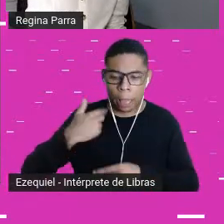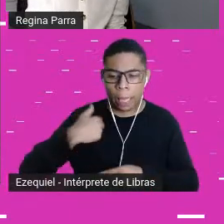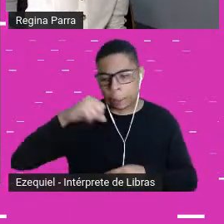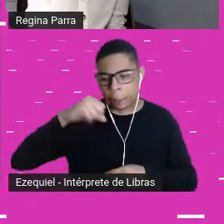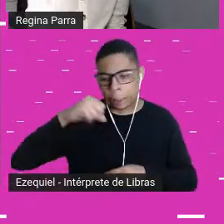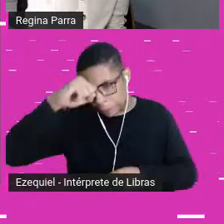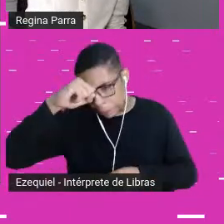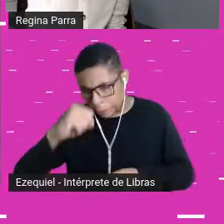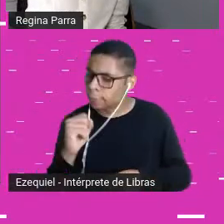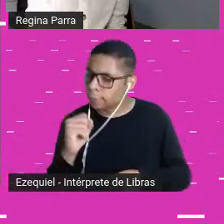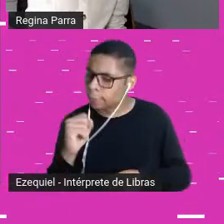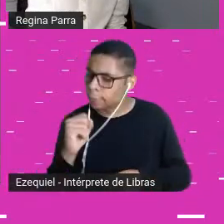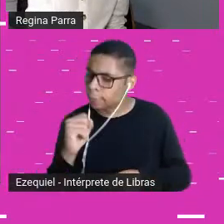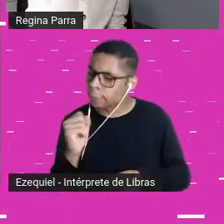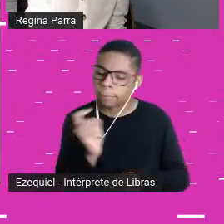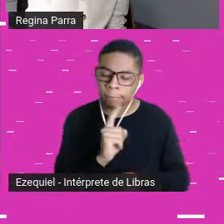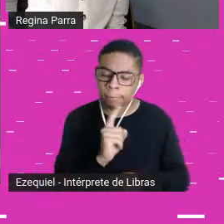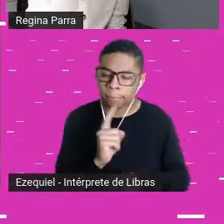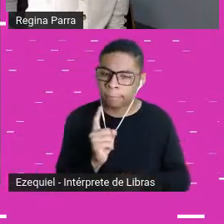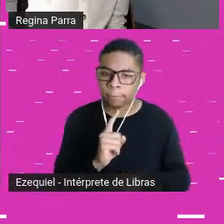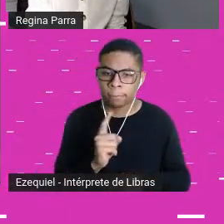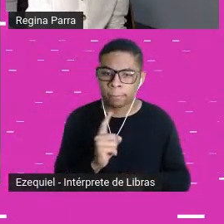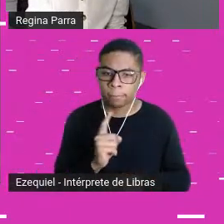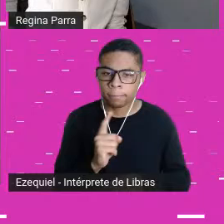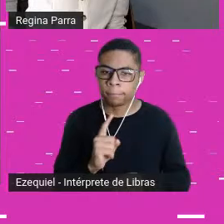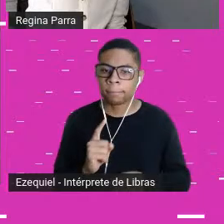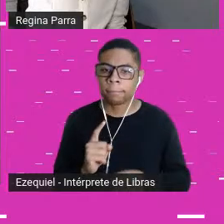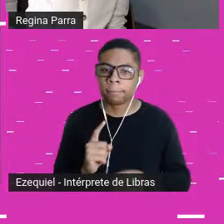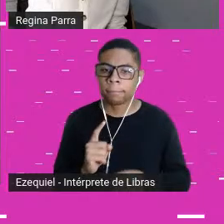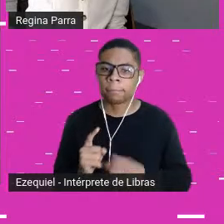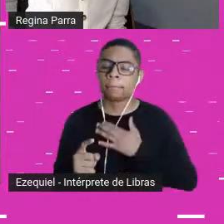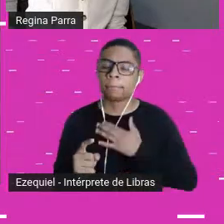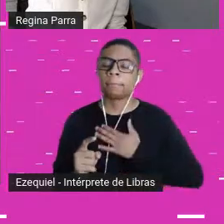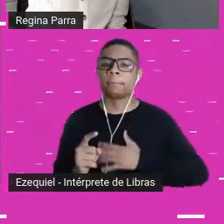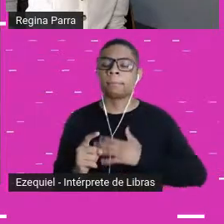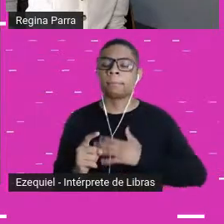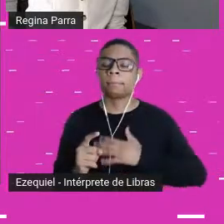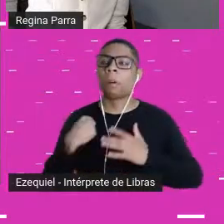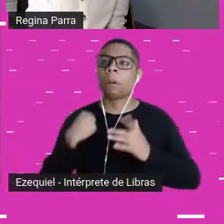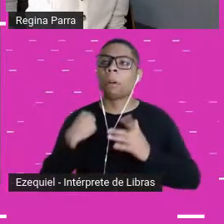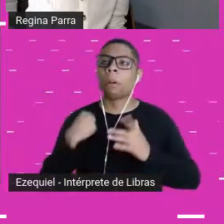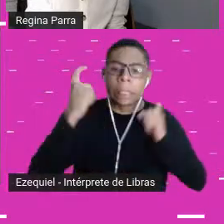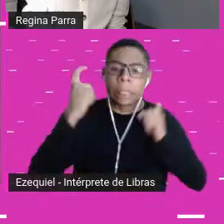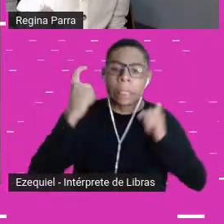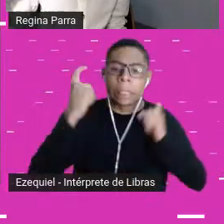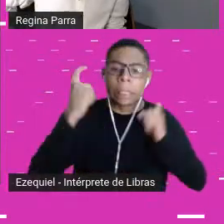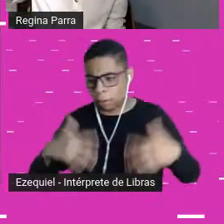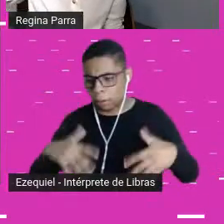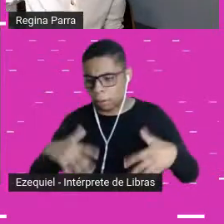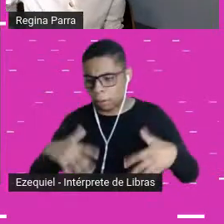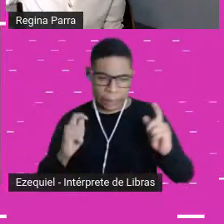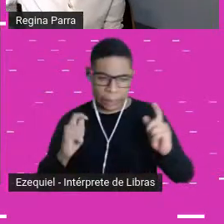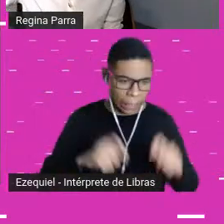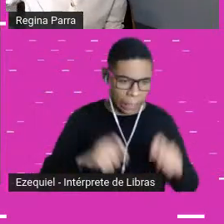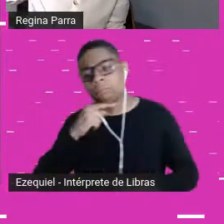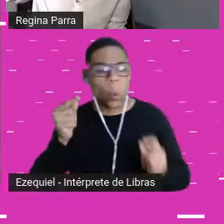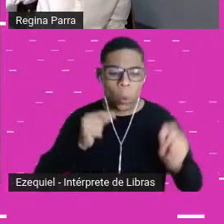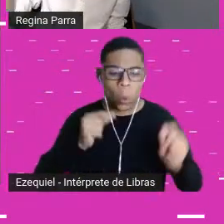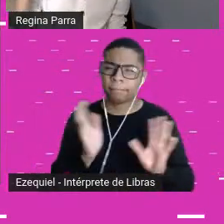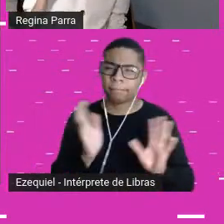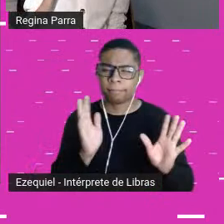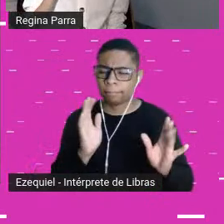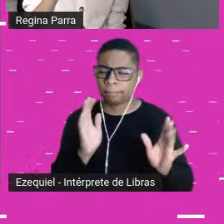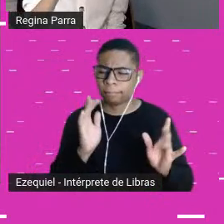sem me preocupar muito, sabe? Então, eu acho que assim, o que fica em mim